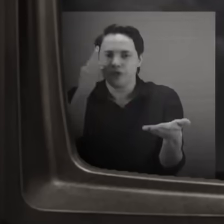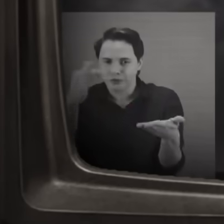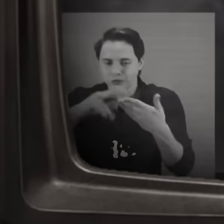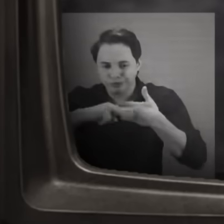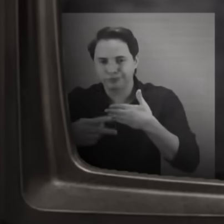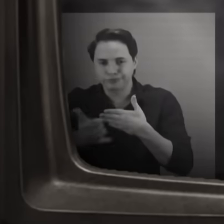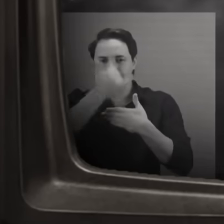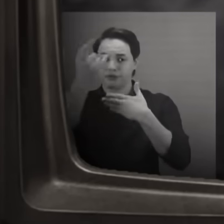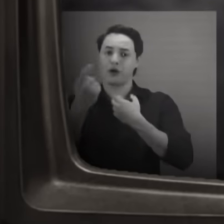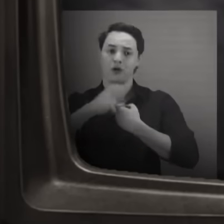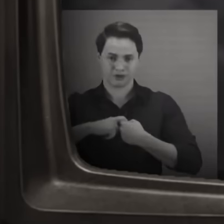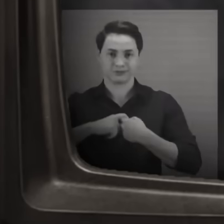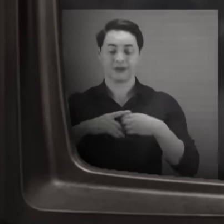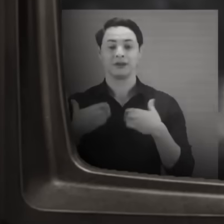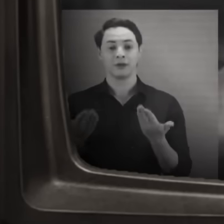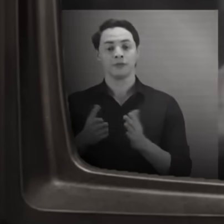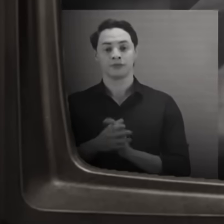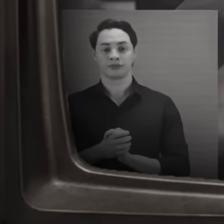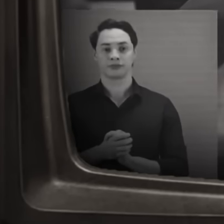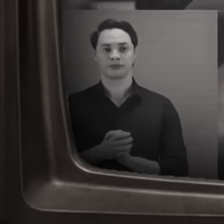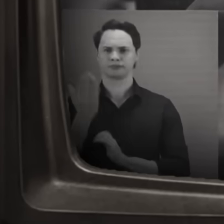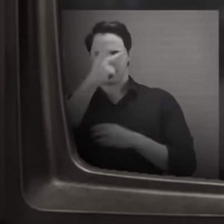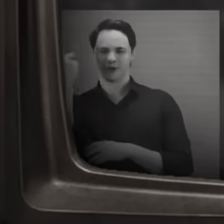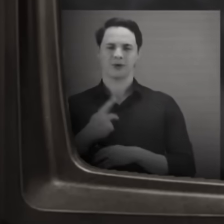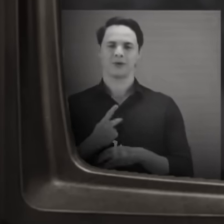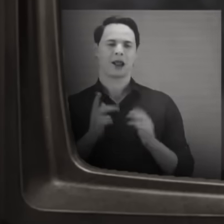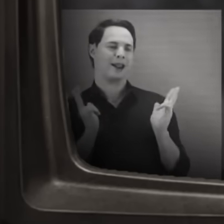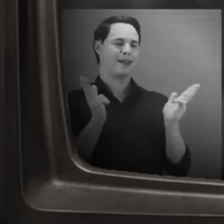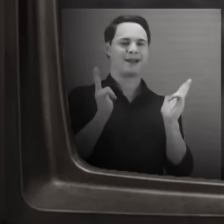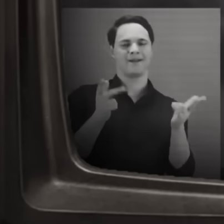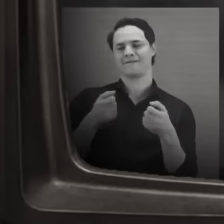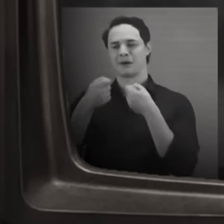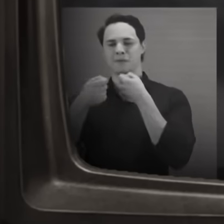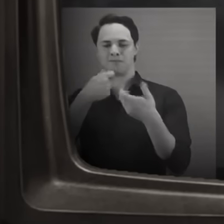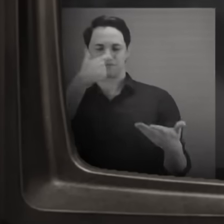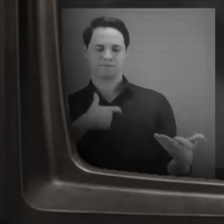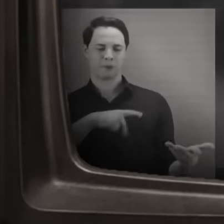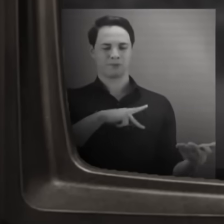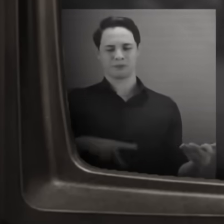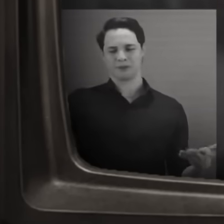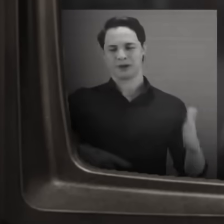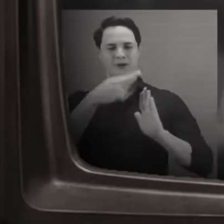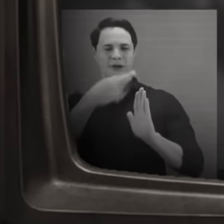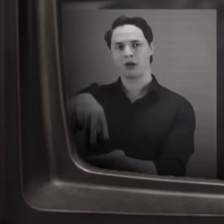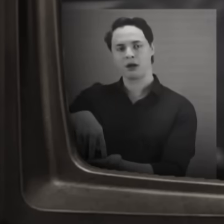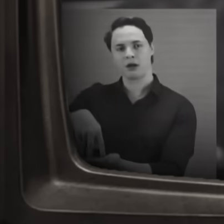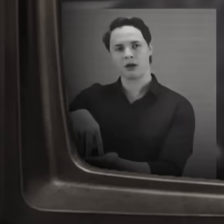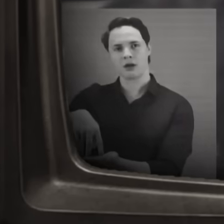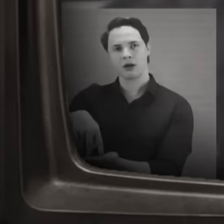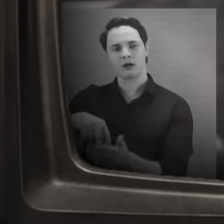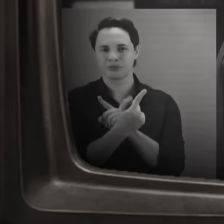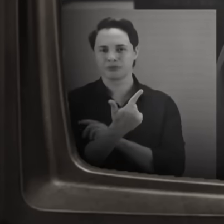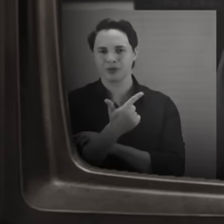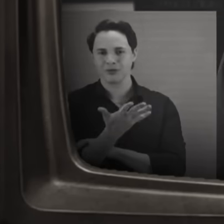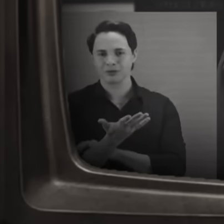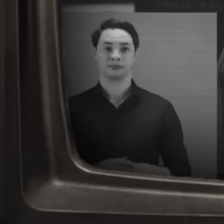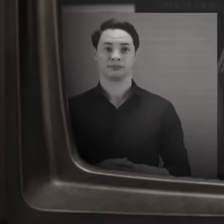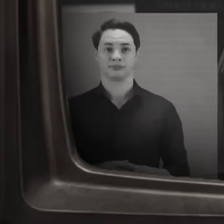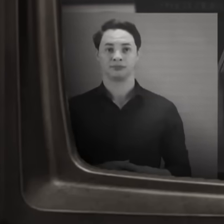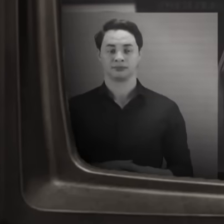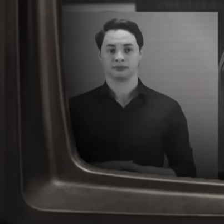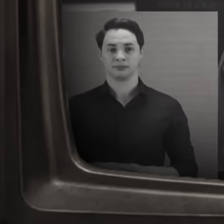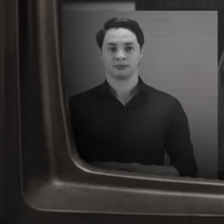Nós tivemos aqui, nesses últimos dias, se cantando vitória, dando entrevista como presidente, como relator dessa CPI, e a verdade veio hoje. Eu quero